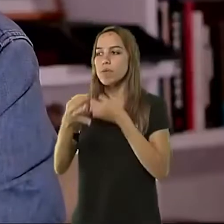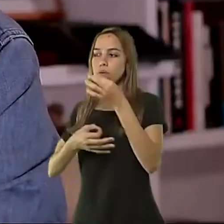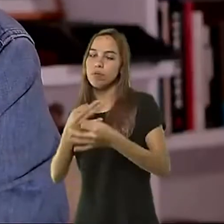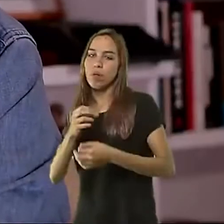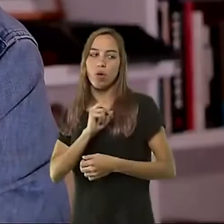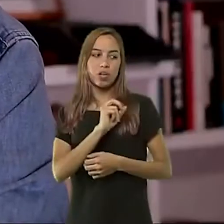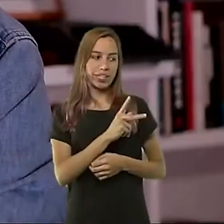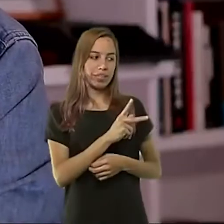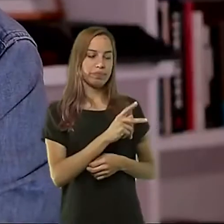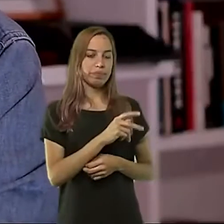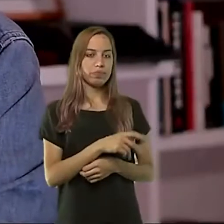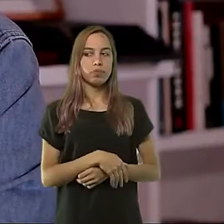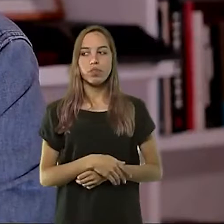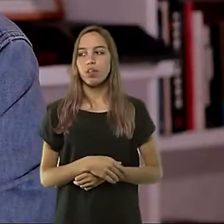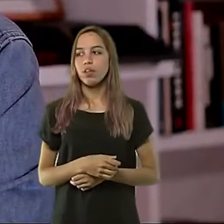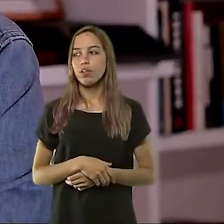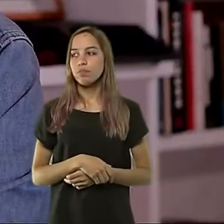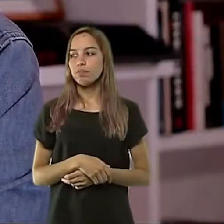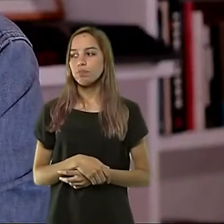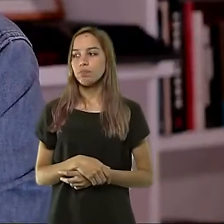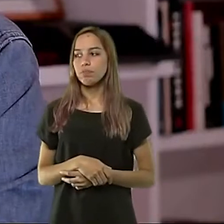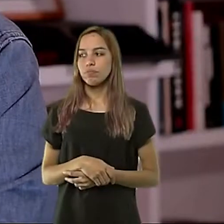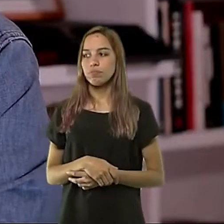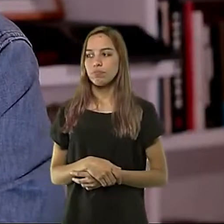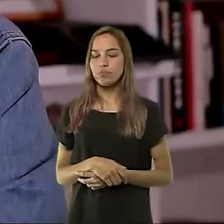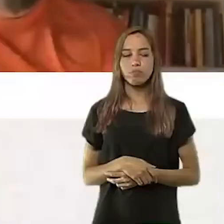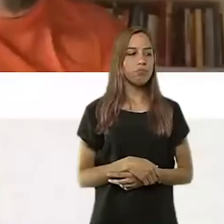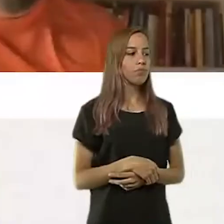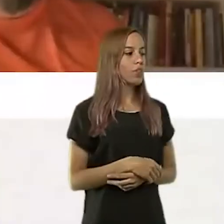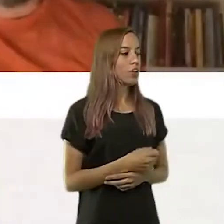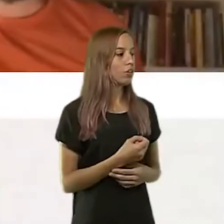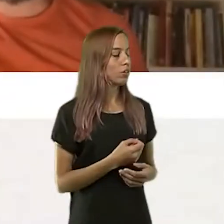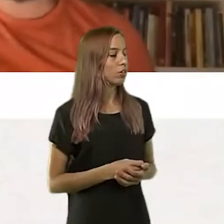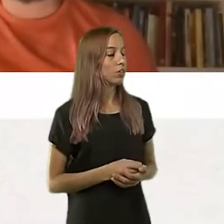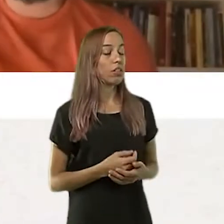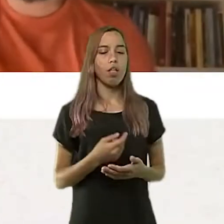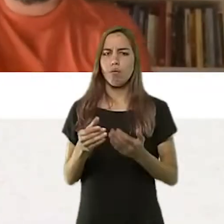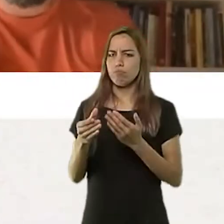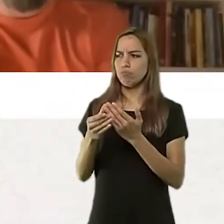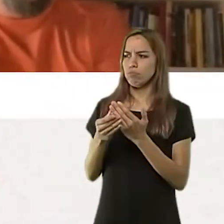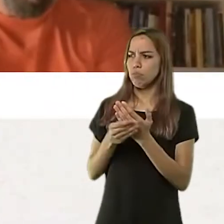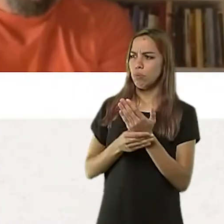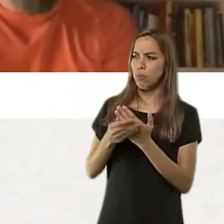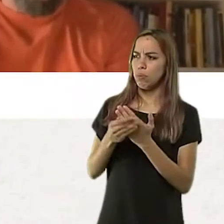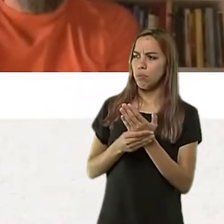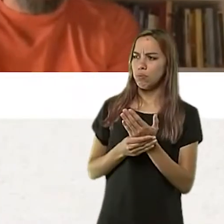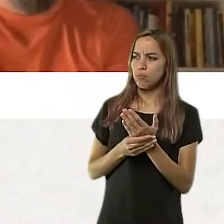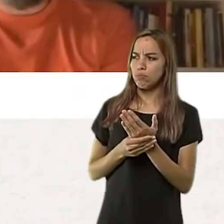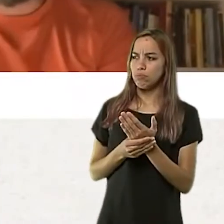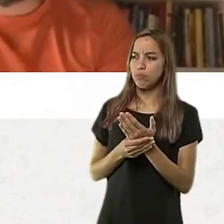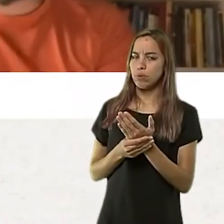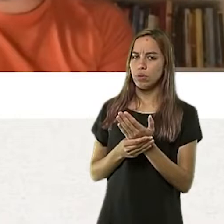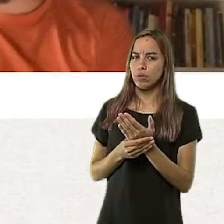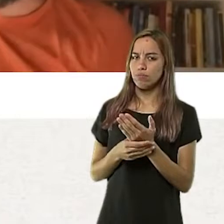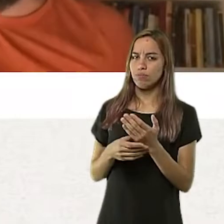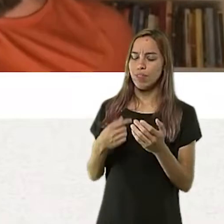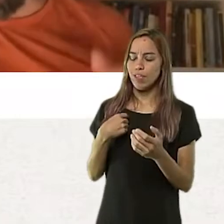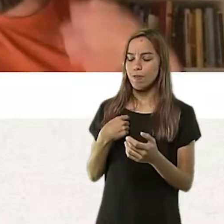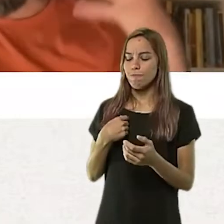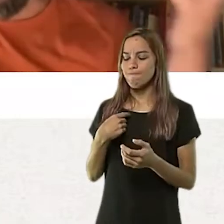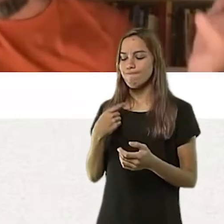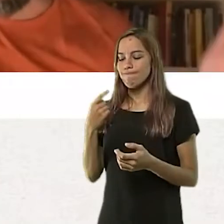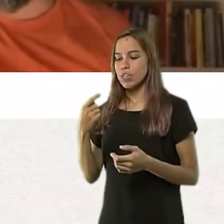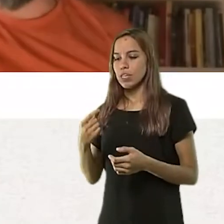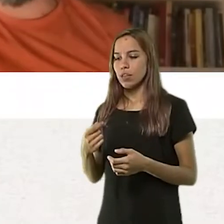um poeta, fala um pouco dele. É um livro que saiu durante uma crise financeira,